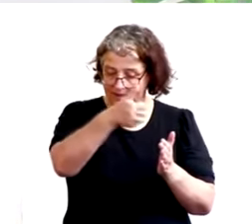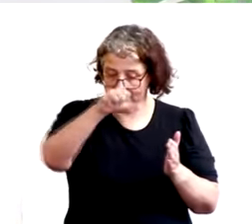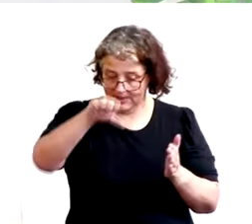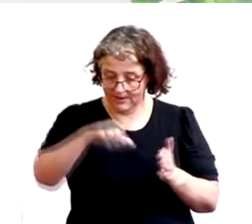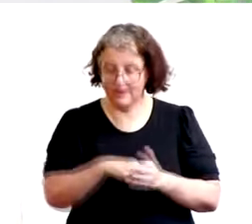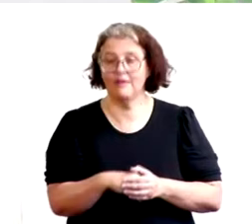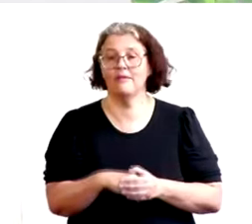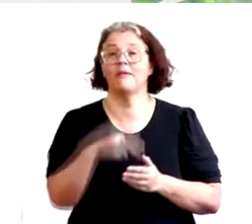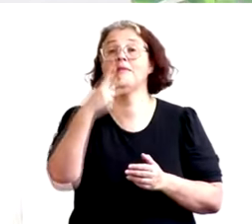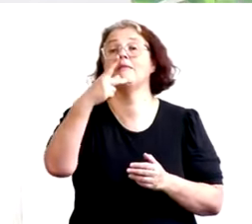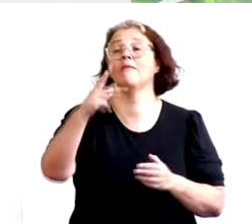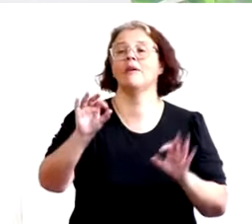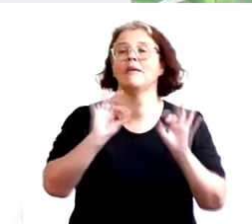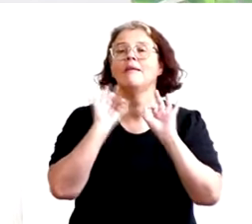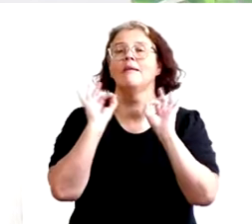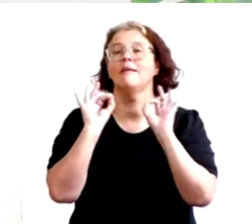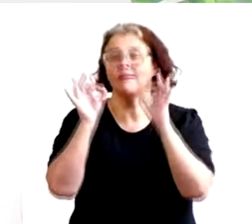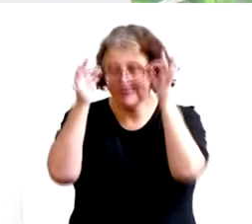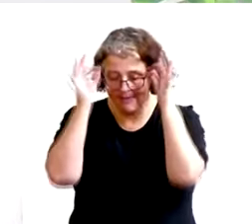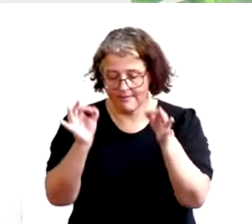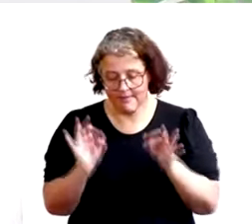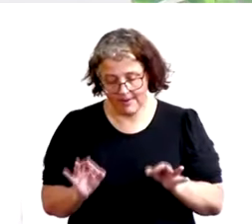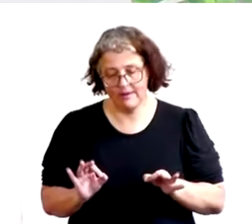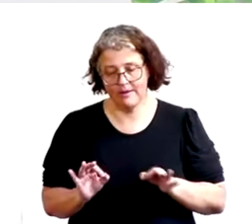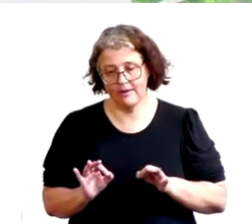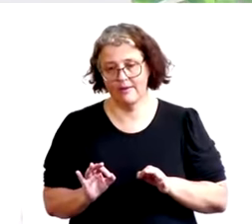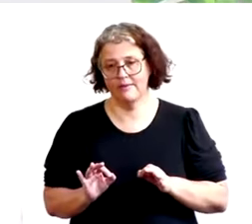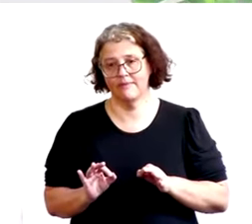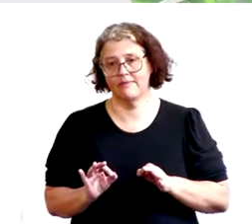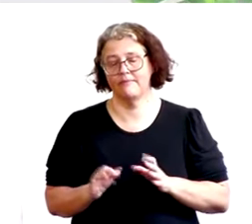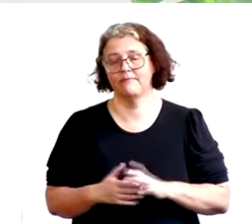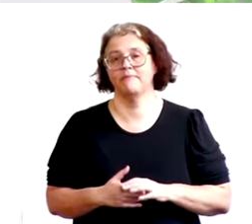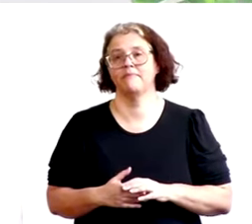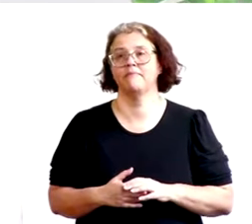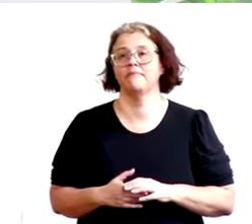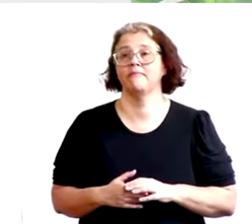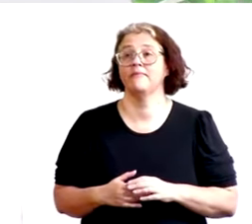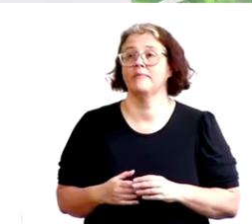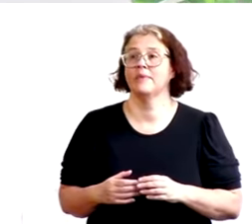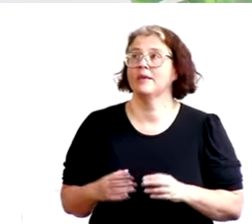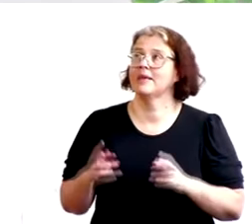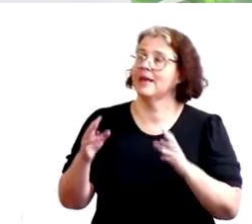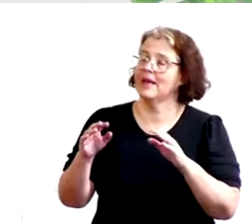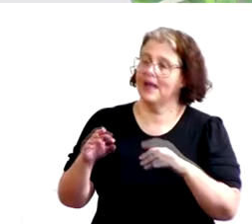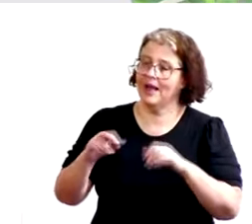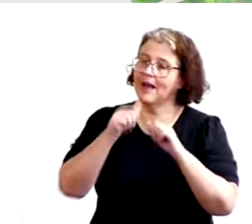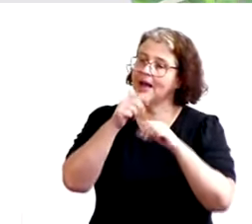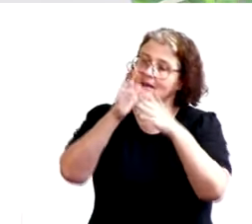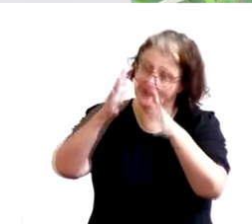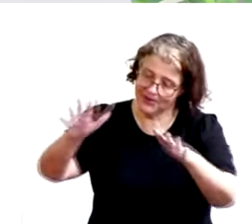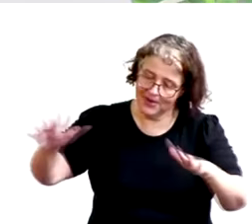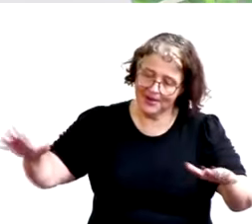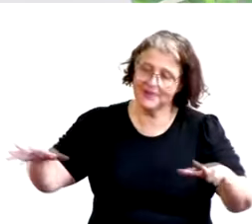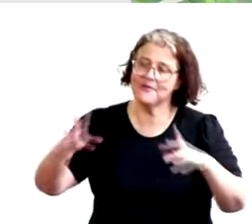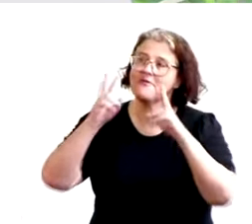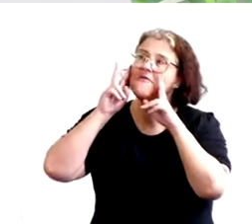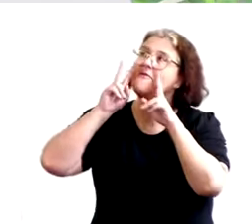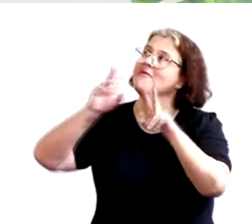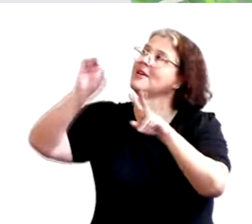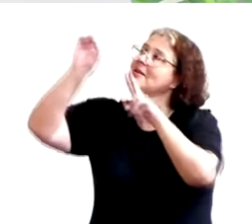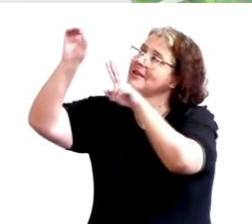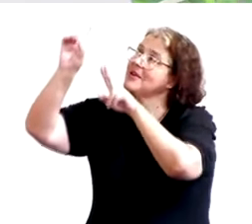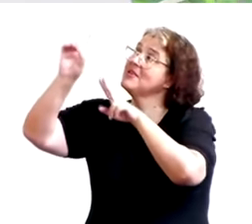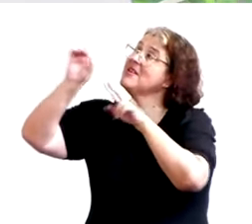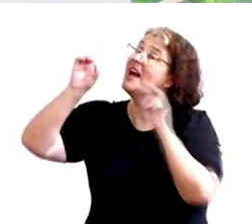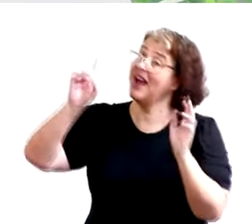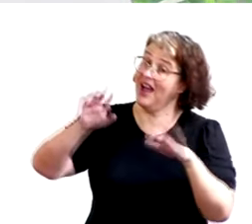nos mostrar de uma forma mais clara isso quando ele diz as águas Te Viram ó Deus as águas viram e temeram